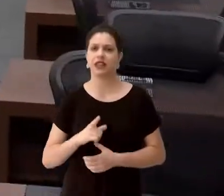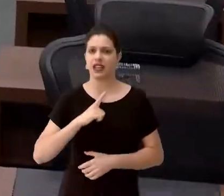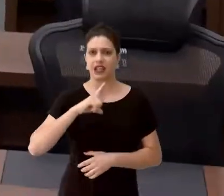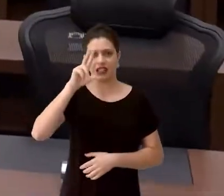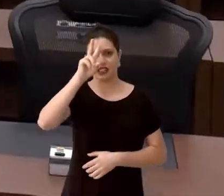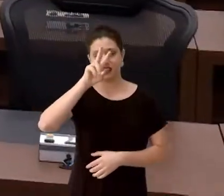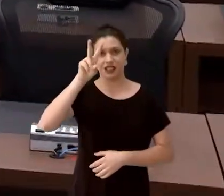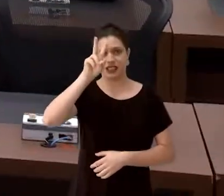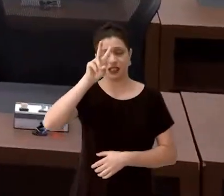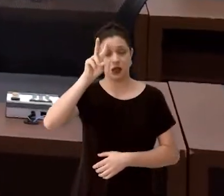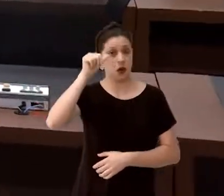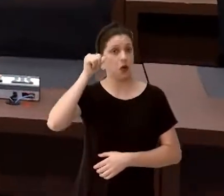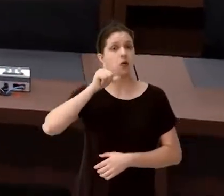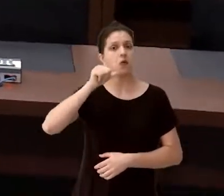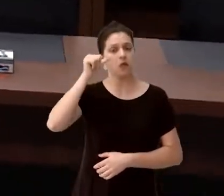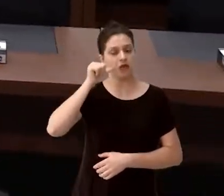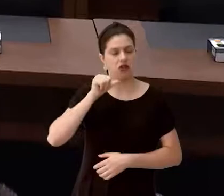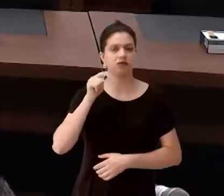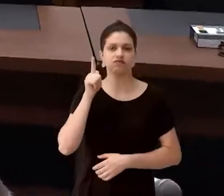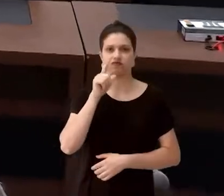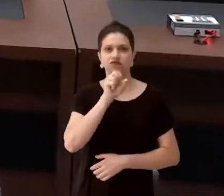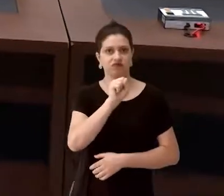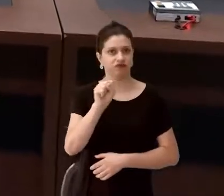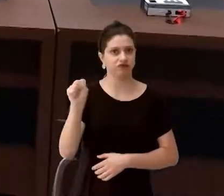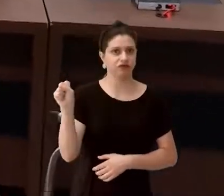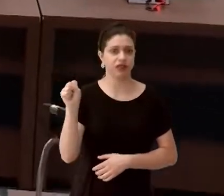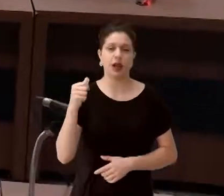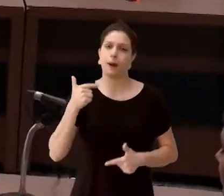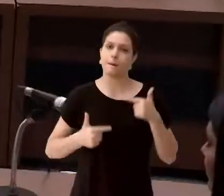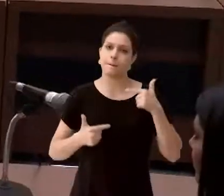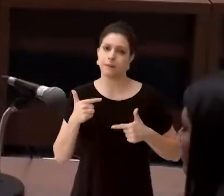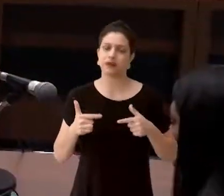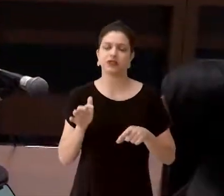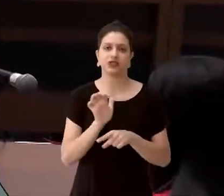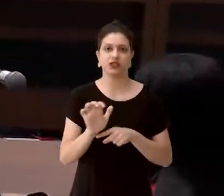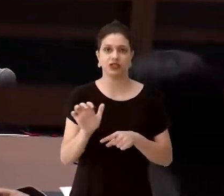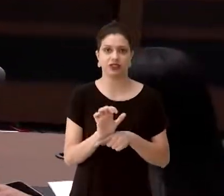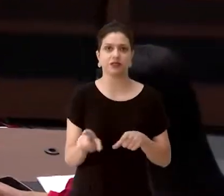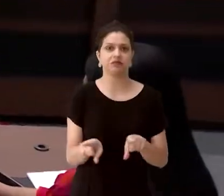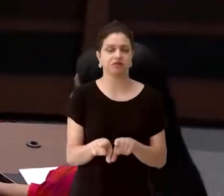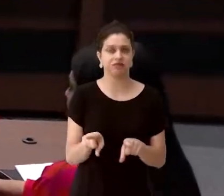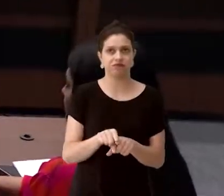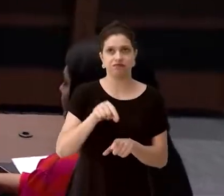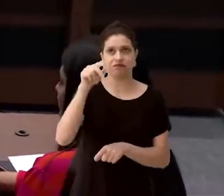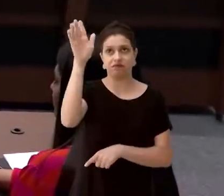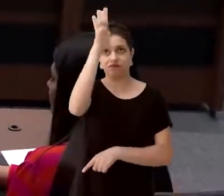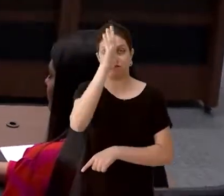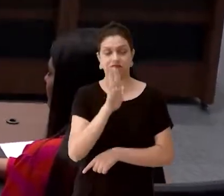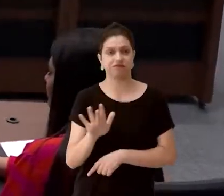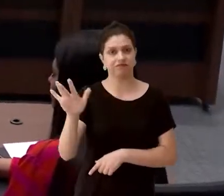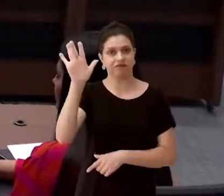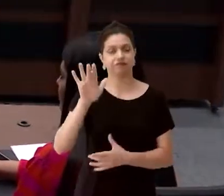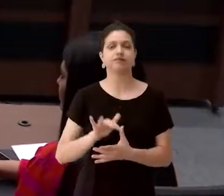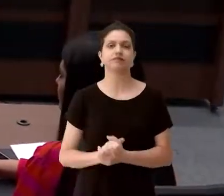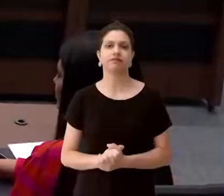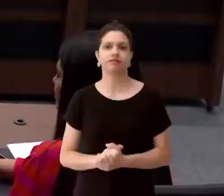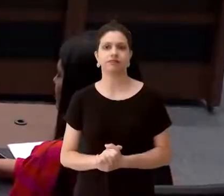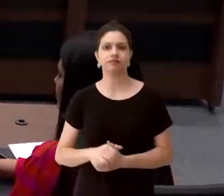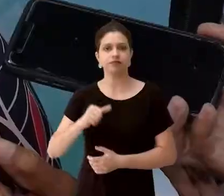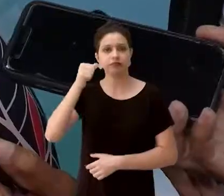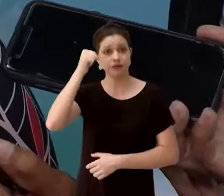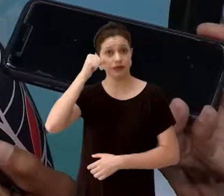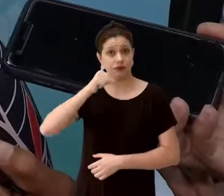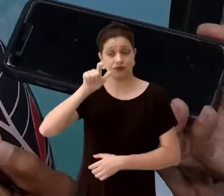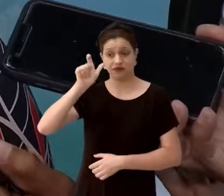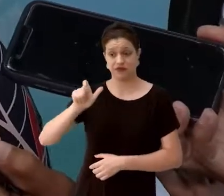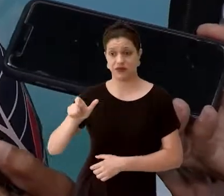sociedade. A inspiração veio de histórias contadas por mulheres bem-sucedidas na política estadual e nacional.